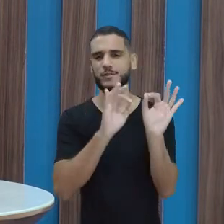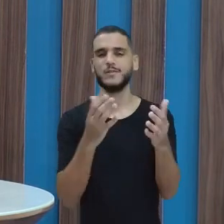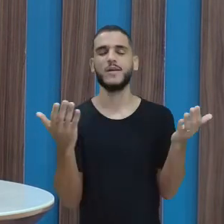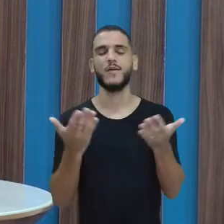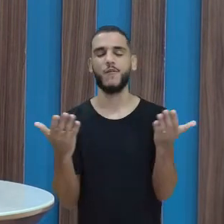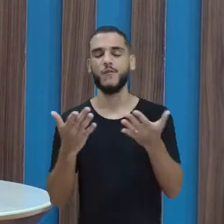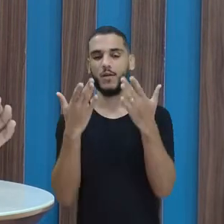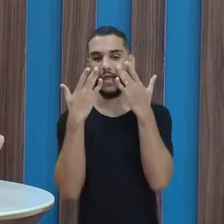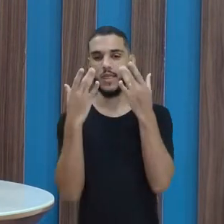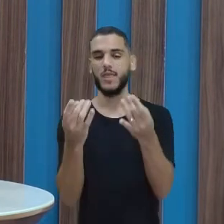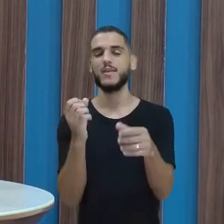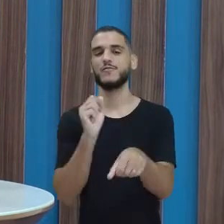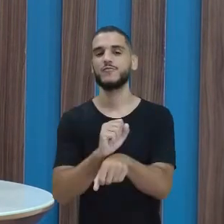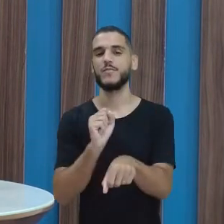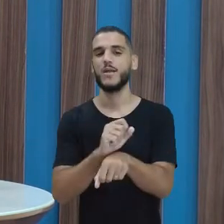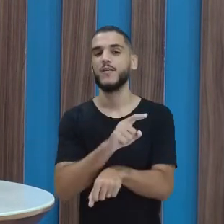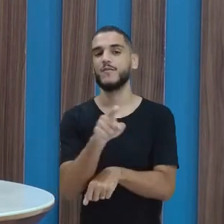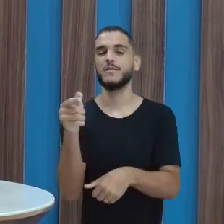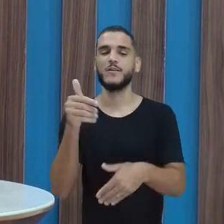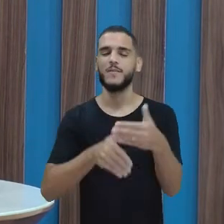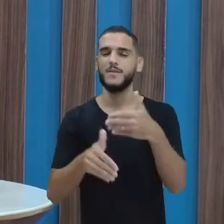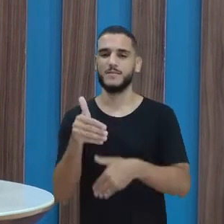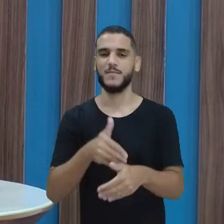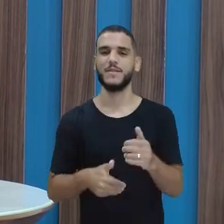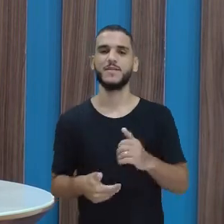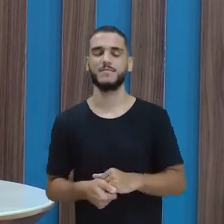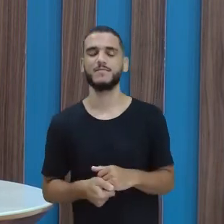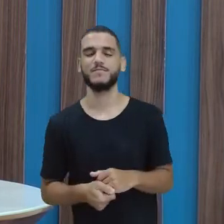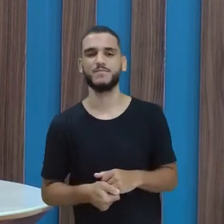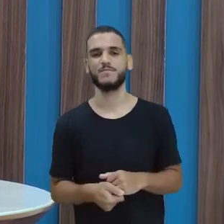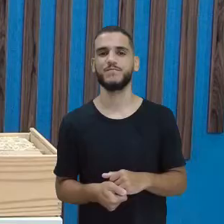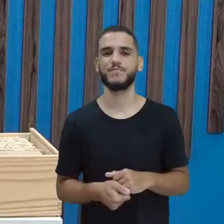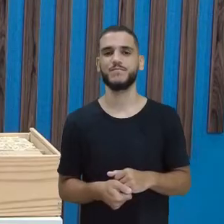bem atentos, esperando a participação de vocês.